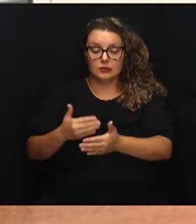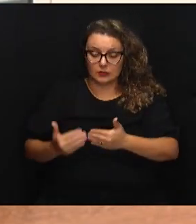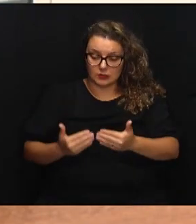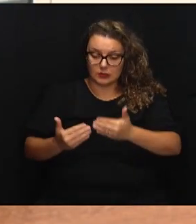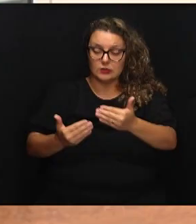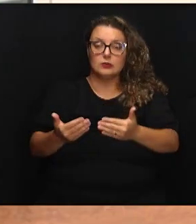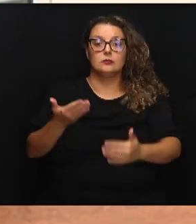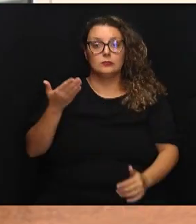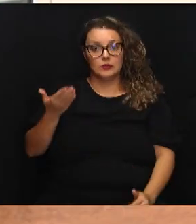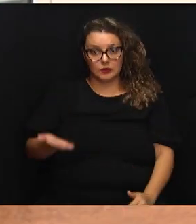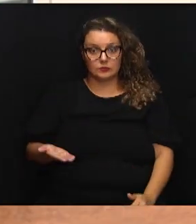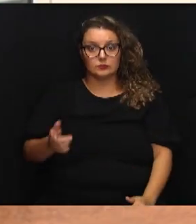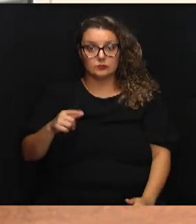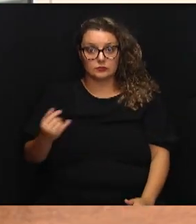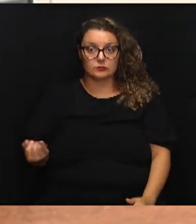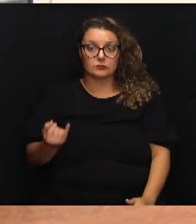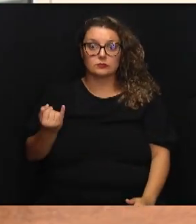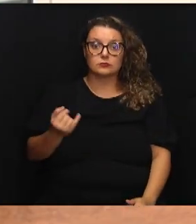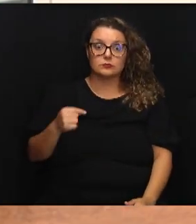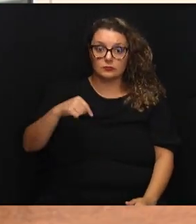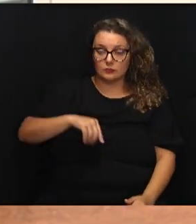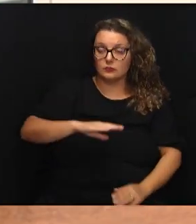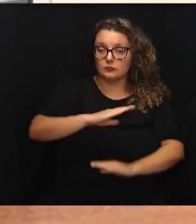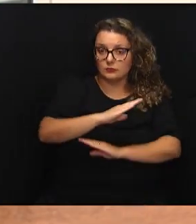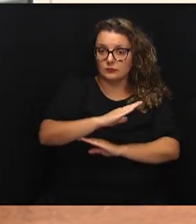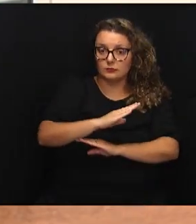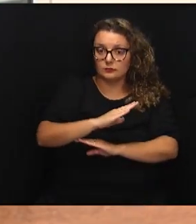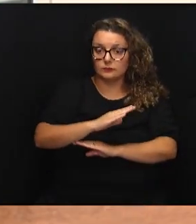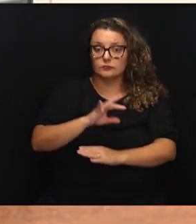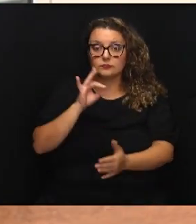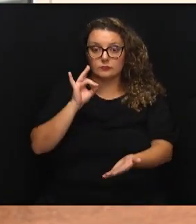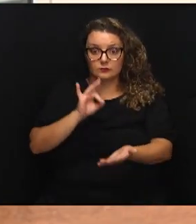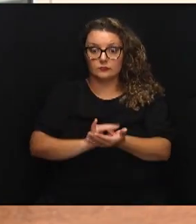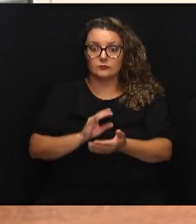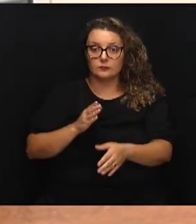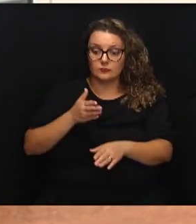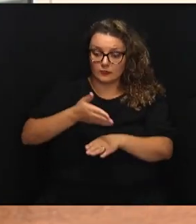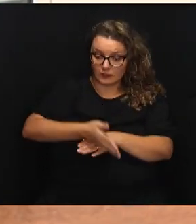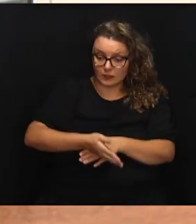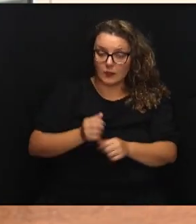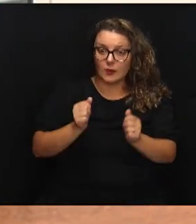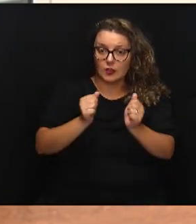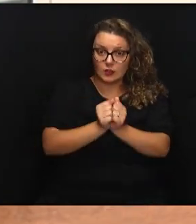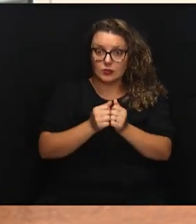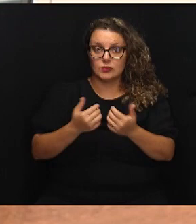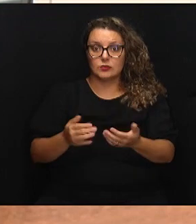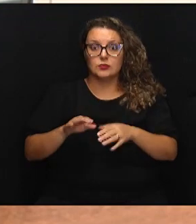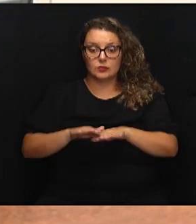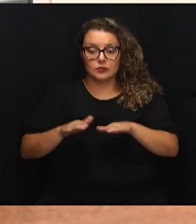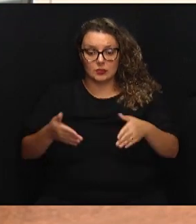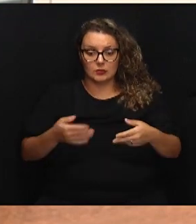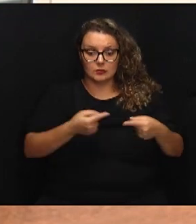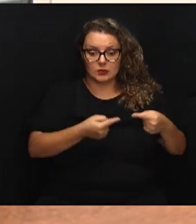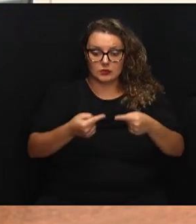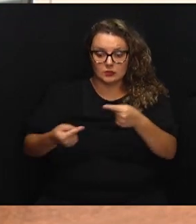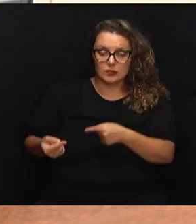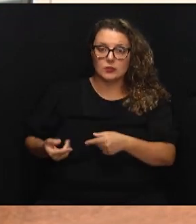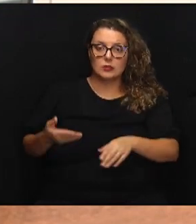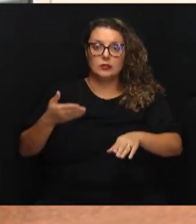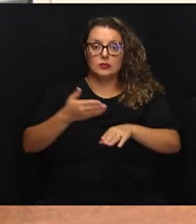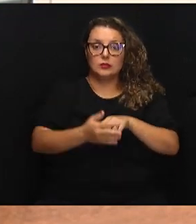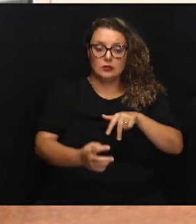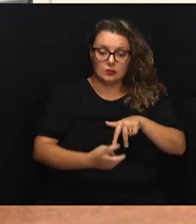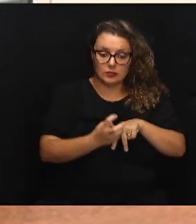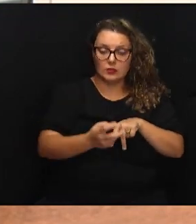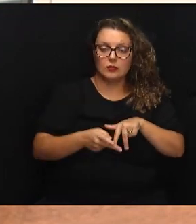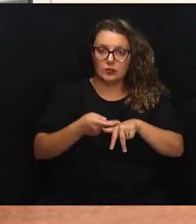dele, e é interessante que essa casa esteja realmente participando das mesas, esteja falando